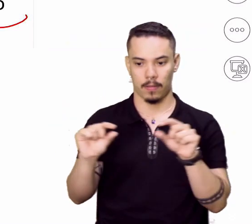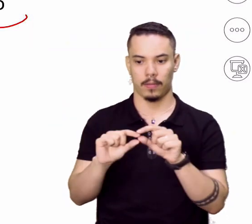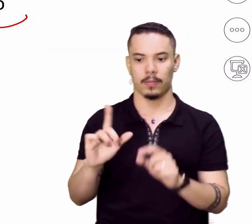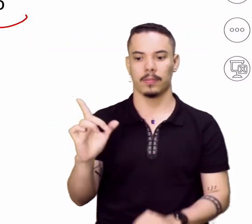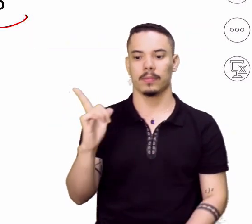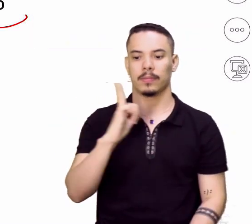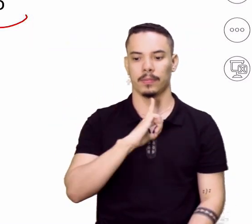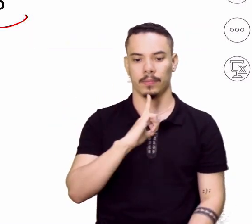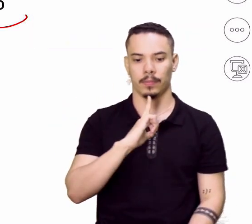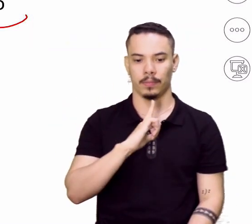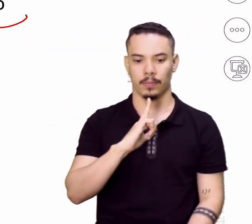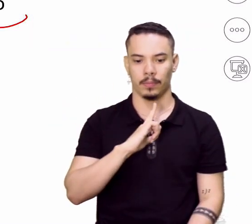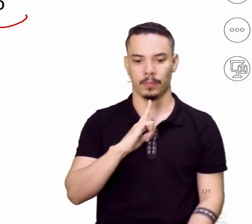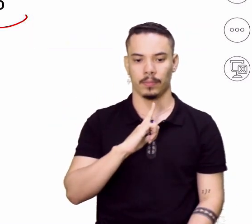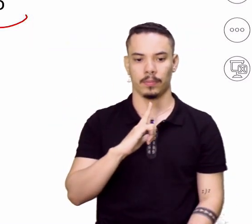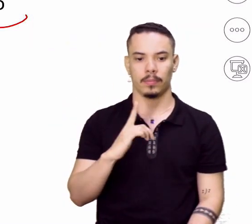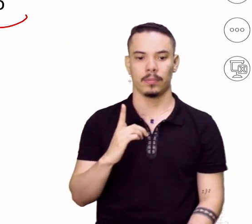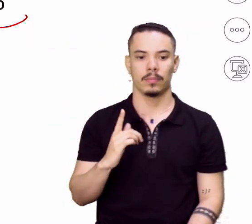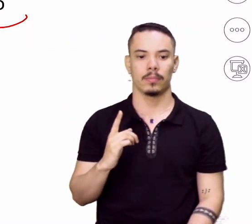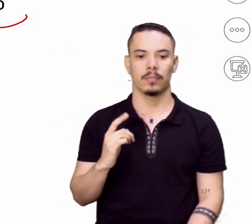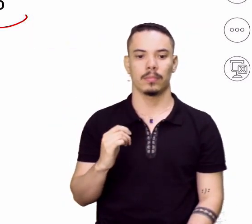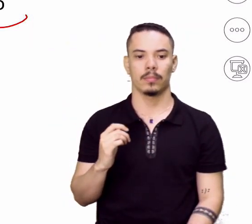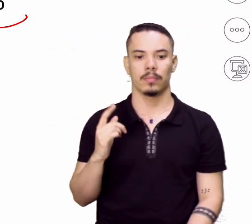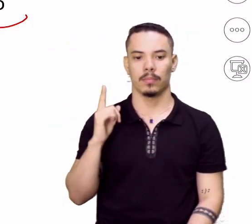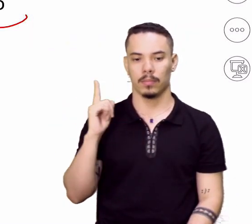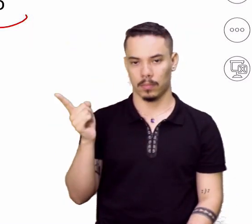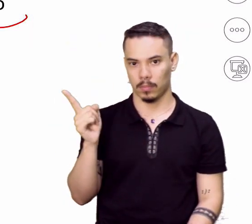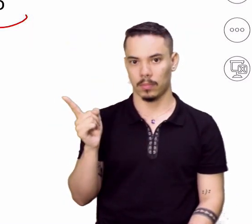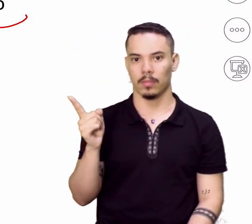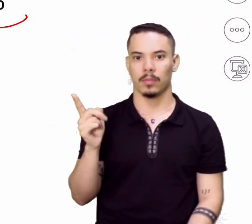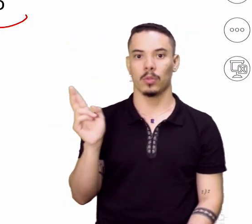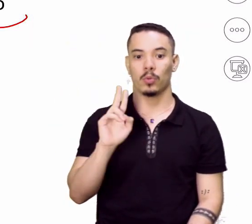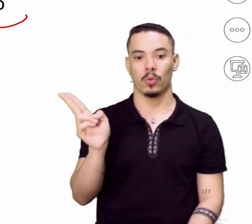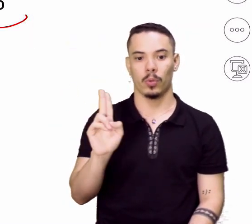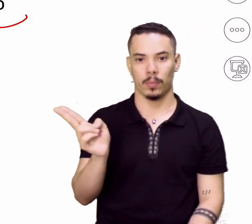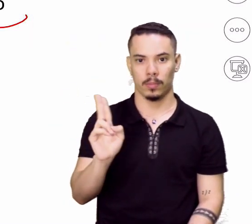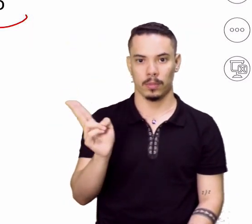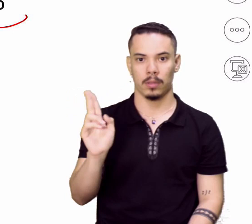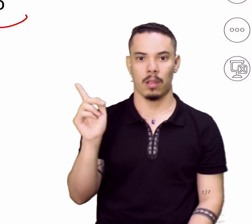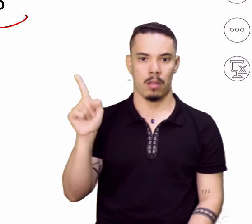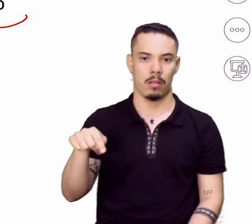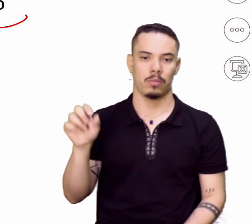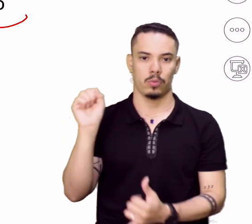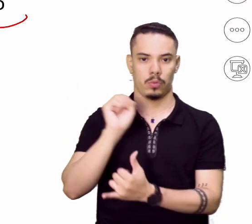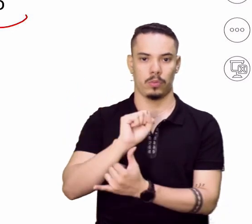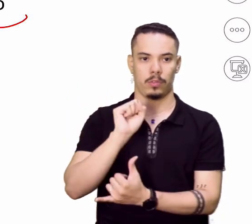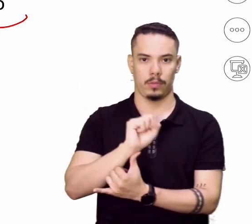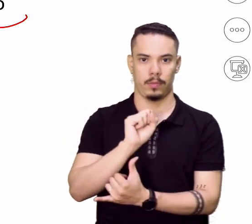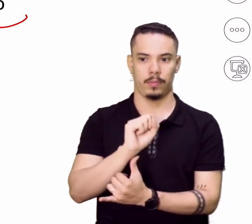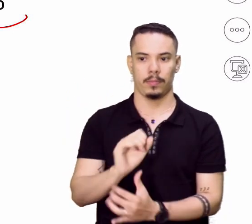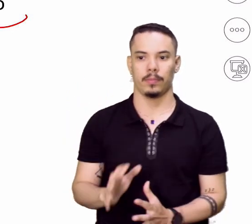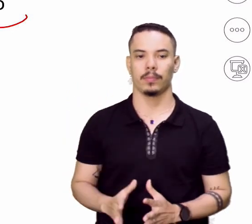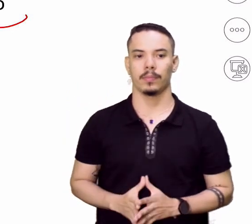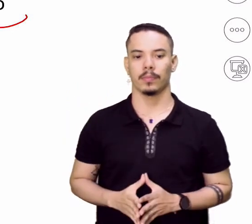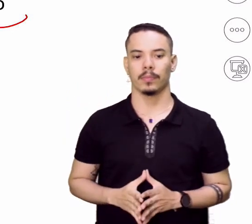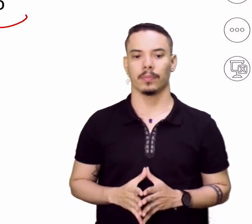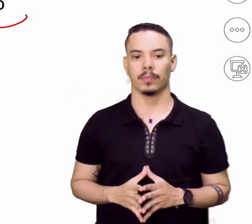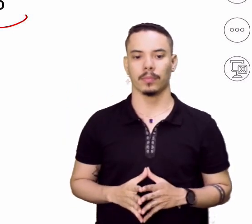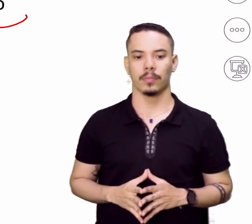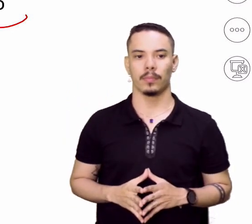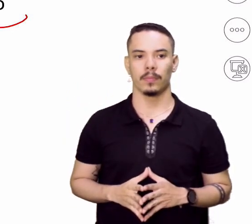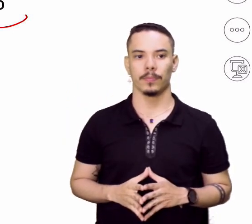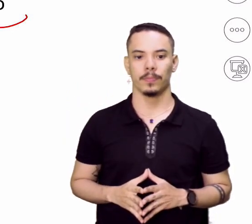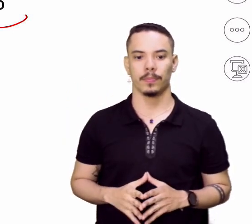Jean e o she como sujeito. E aí eu